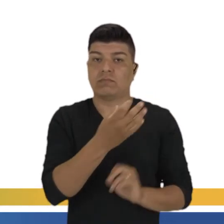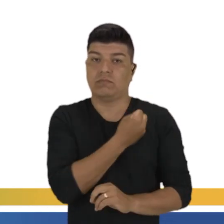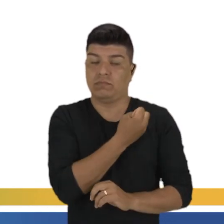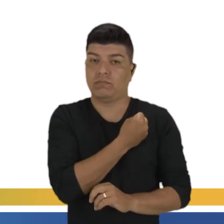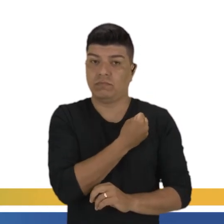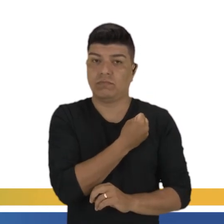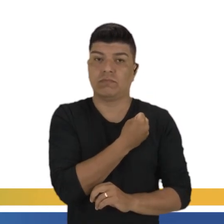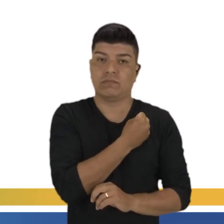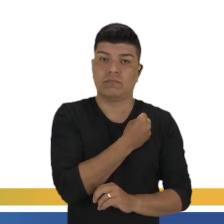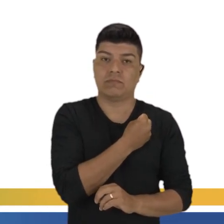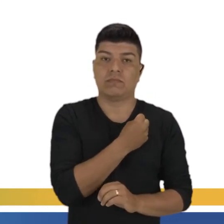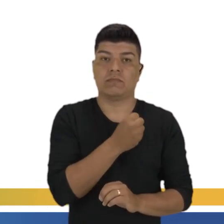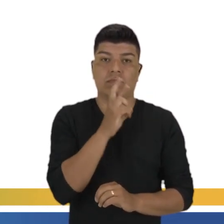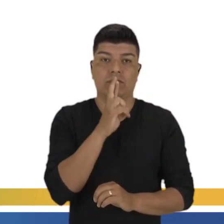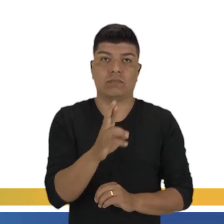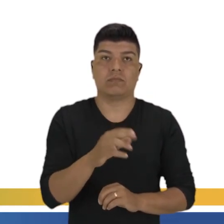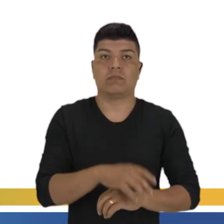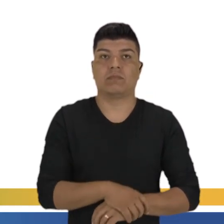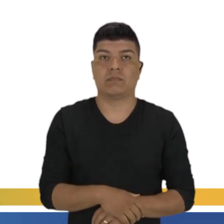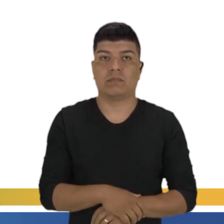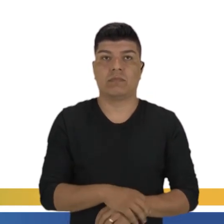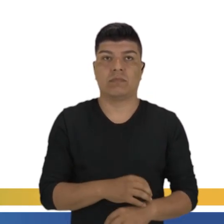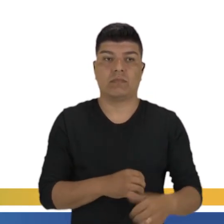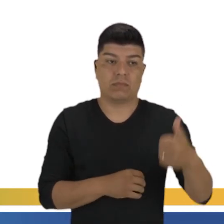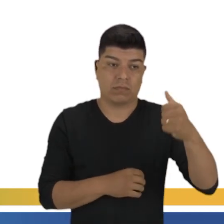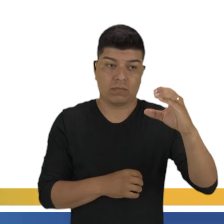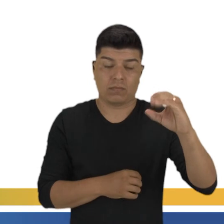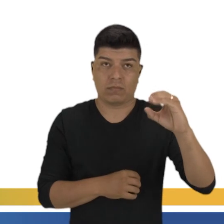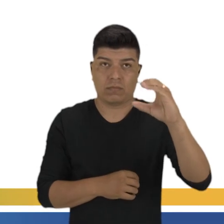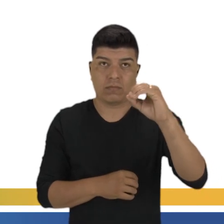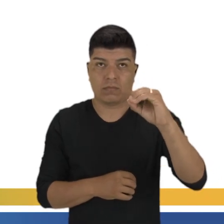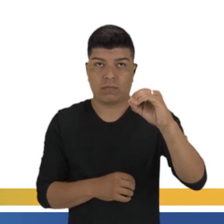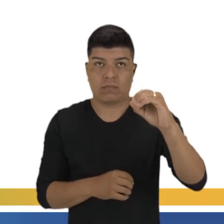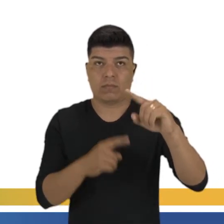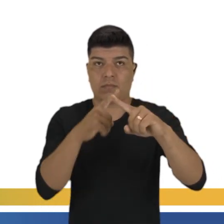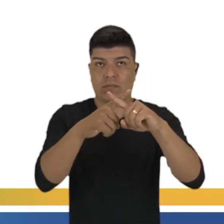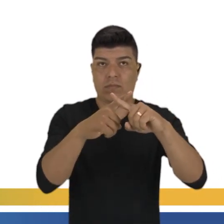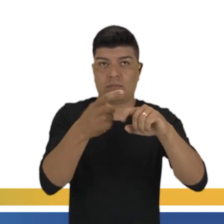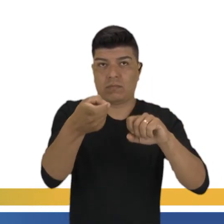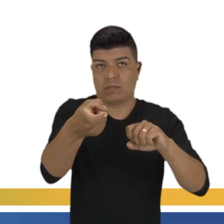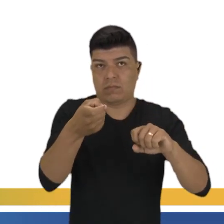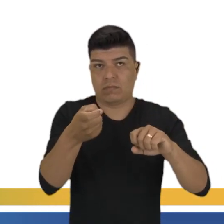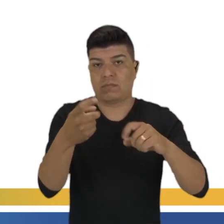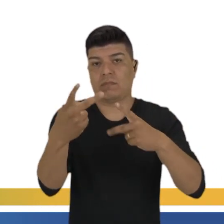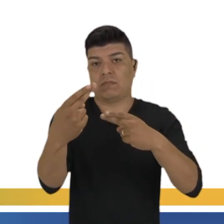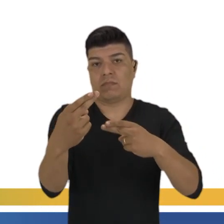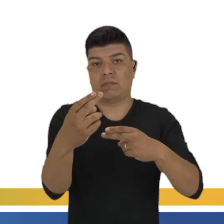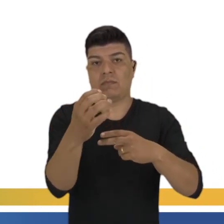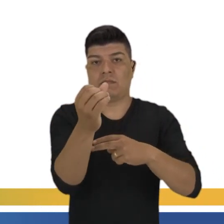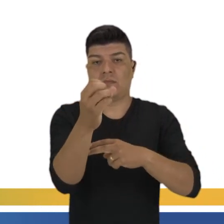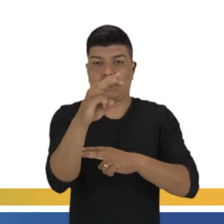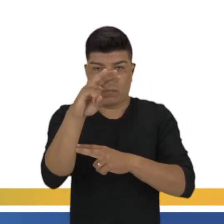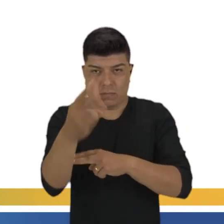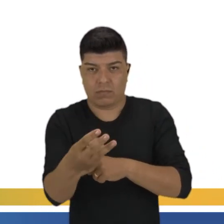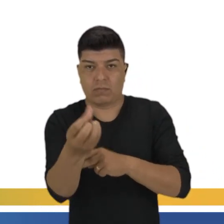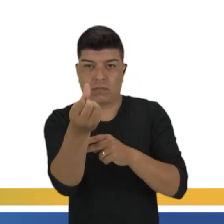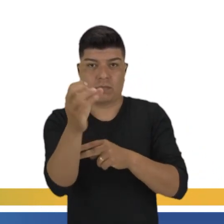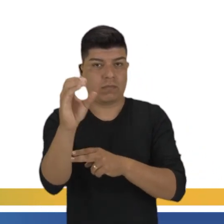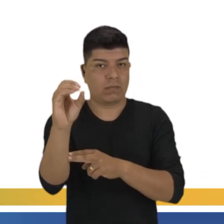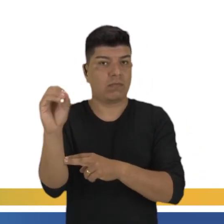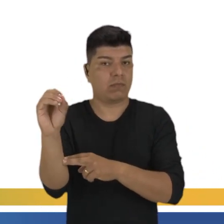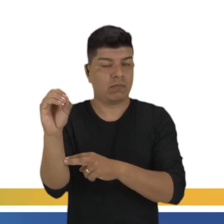números, ficará da seguinte maneira. 100 vezes x é igual a 3.600.